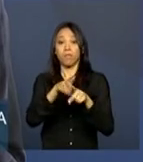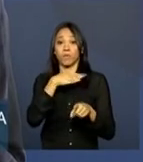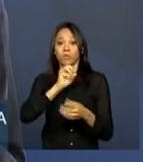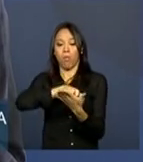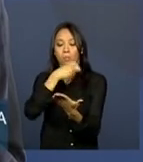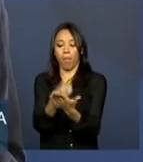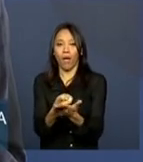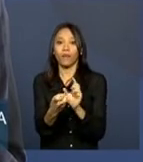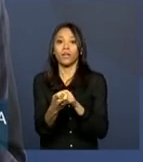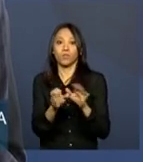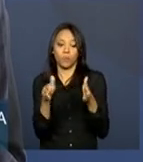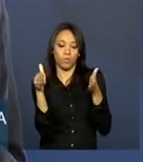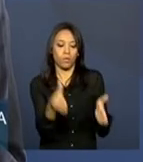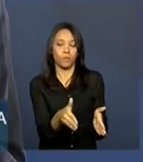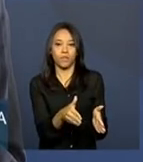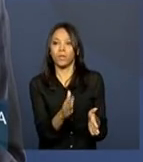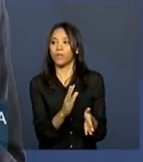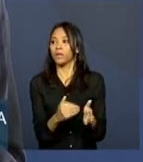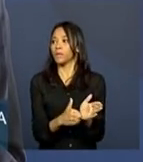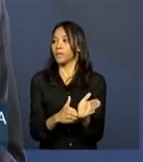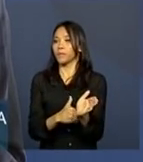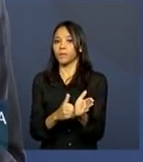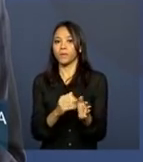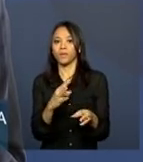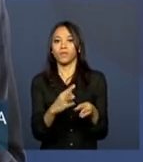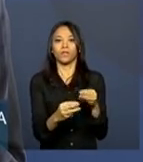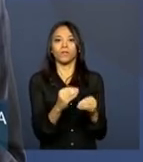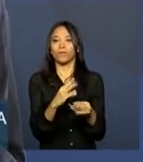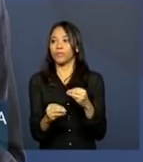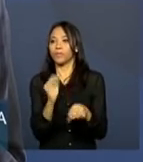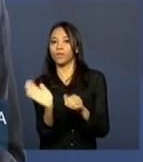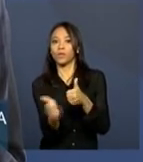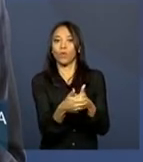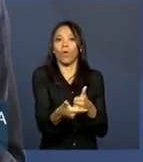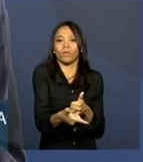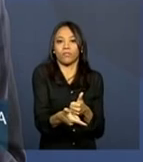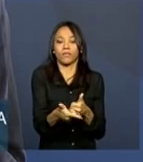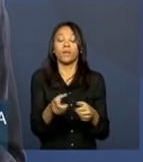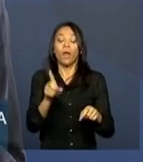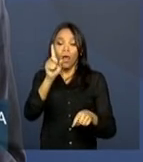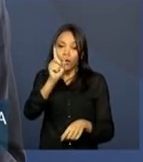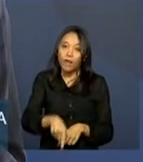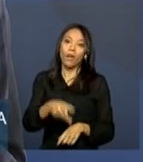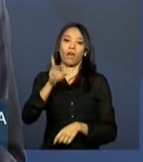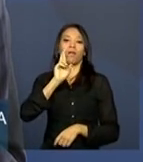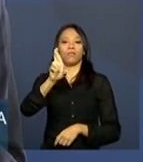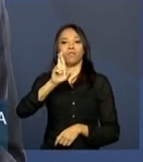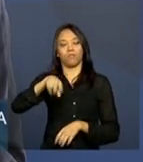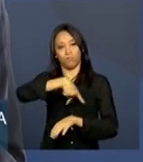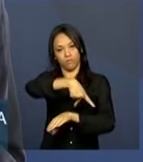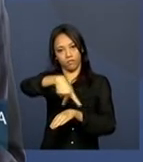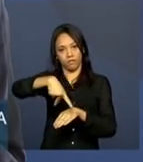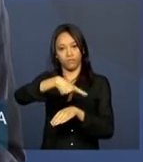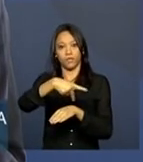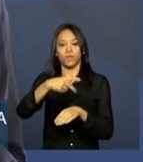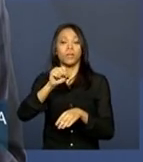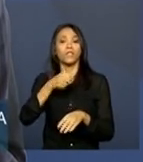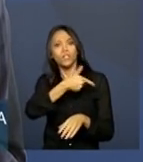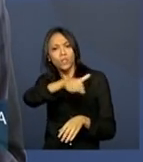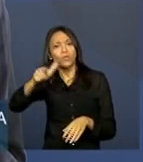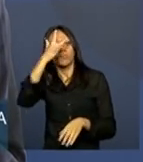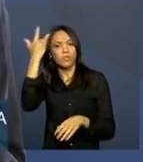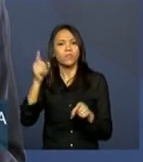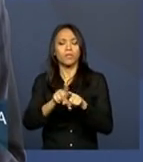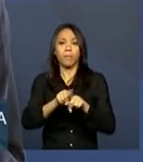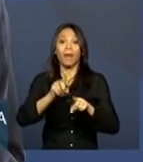cadáveres sendo as violações de direitos humanos aquelas de responsabilidade do estado e de seus agentes para esse